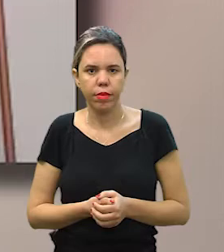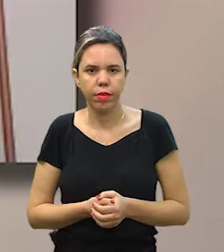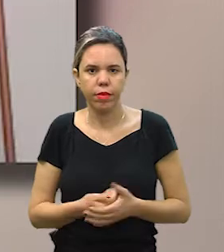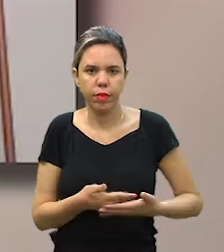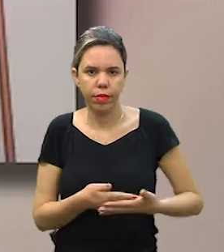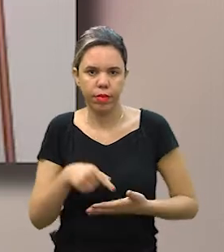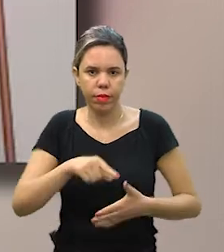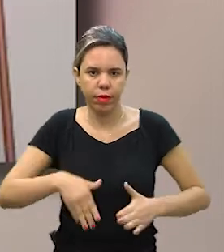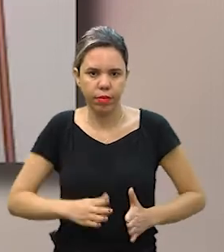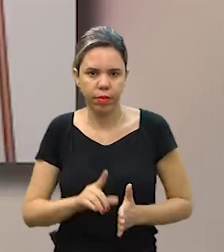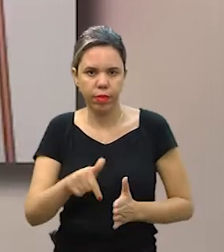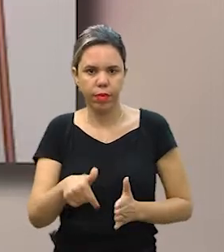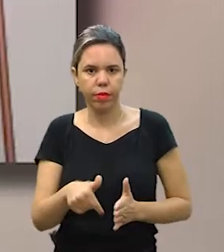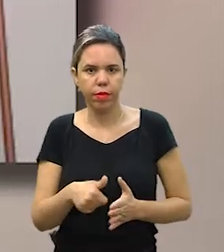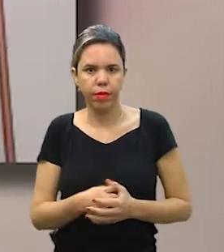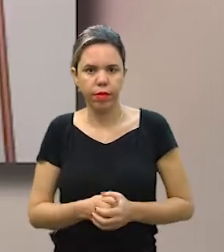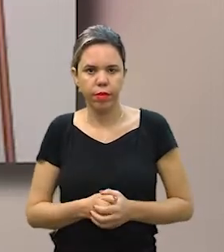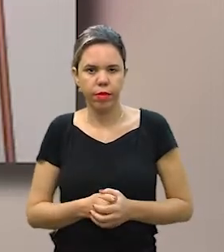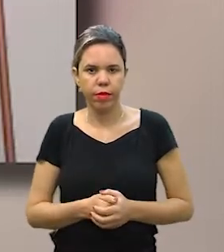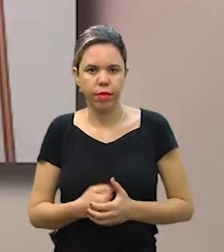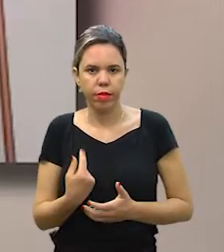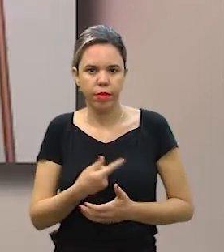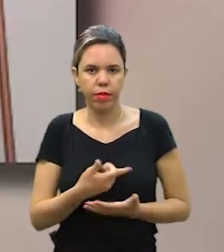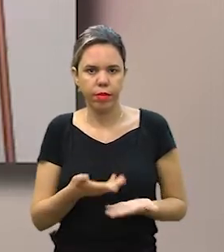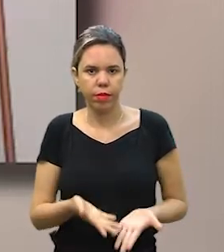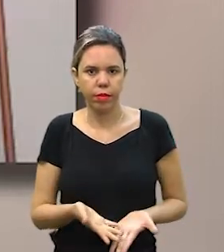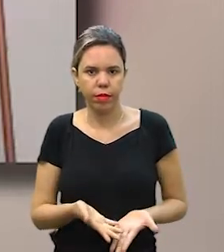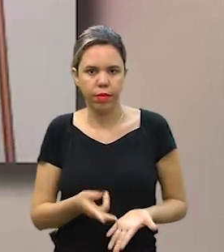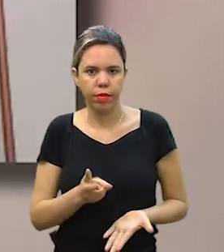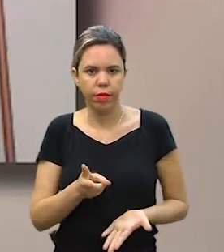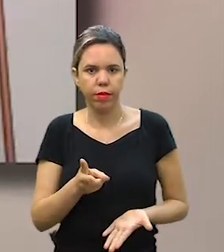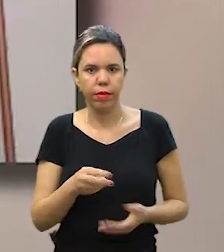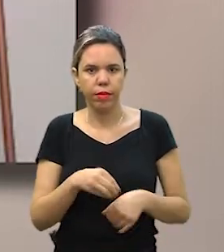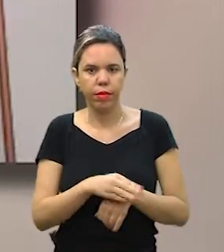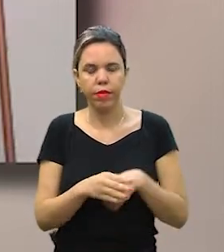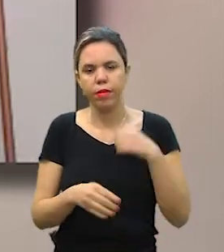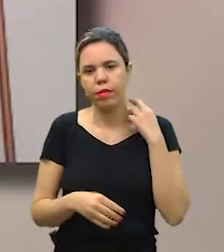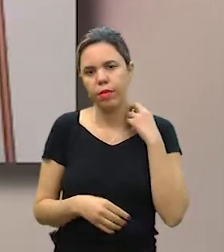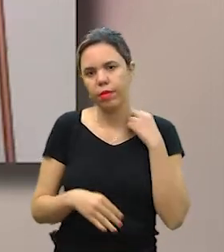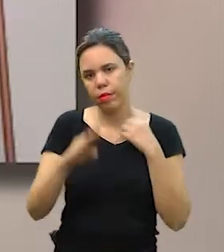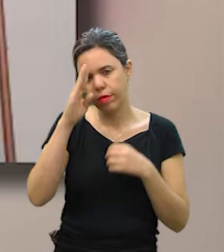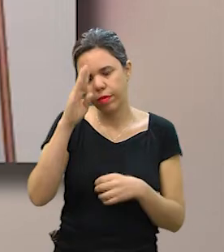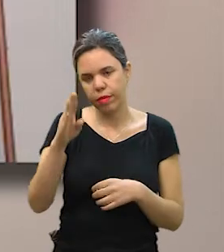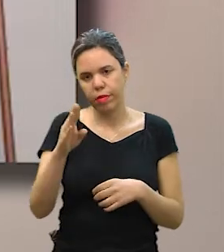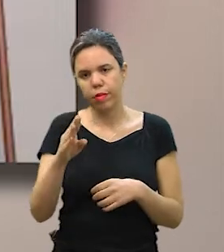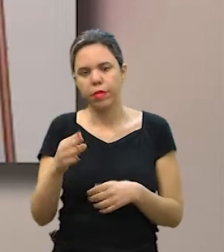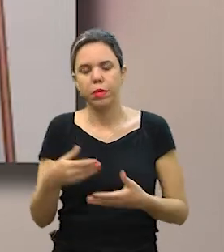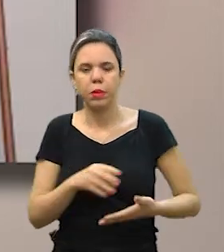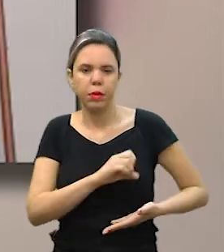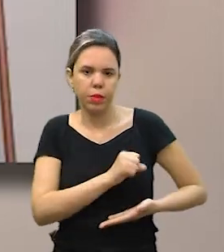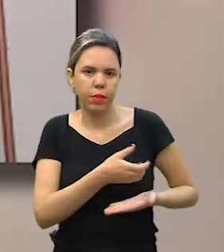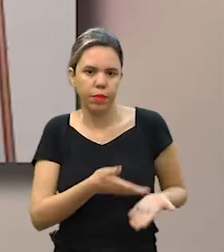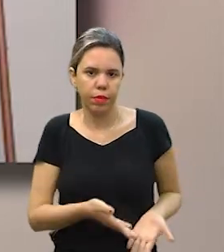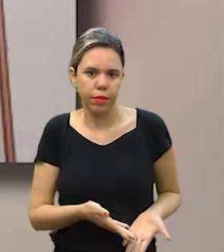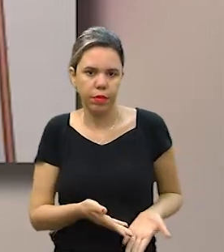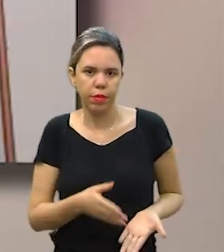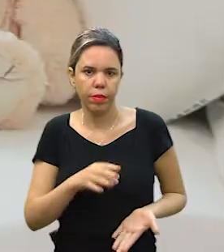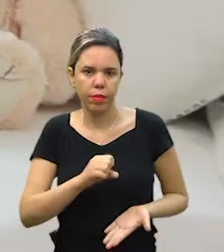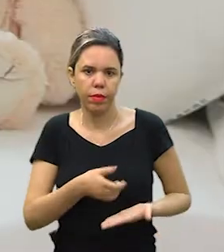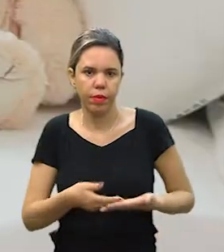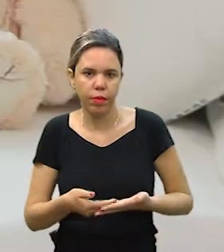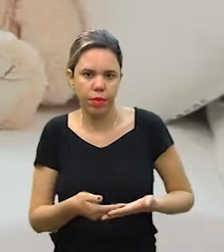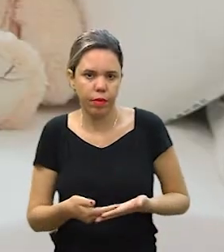esse recém-nascido, depois do nascimento, a gente sempre vai priorizar a amamentação,